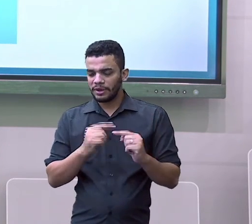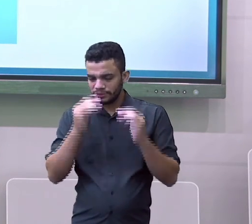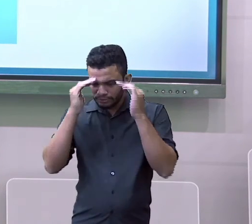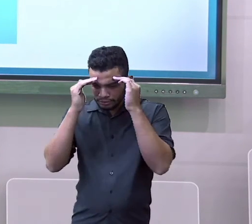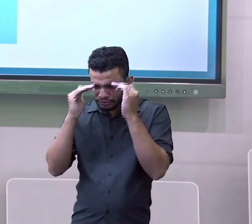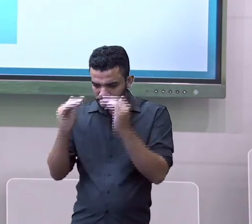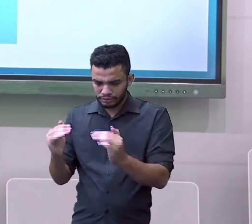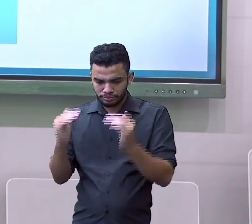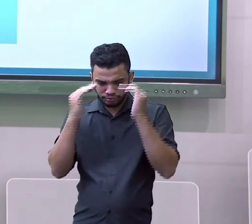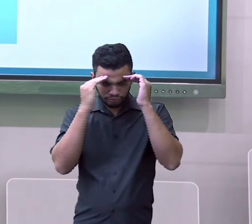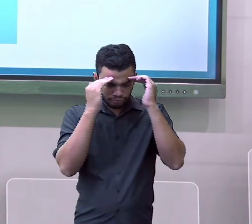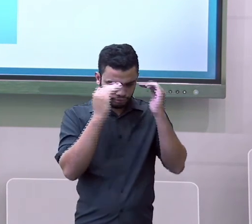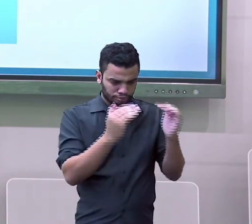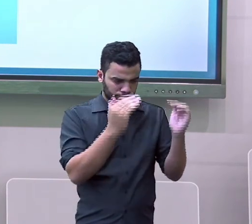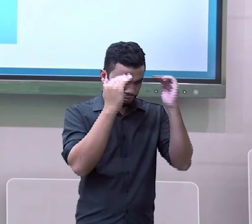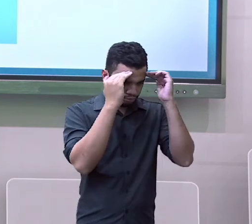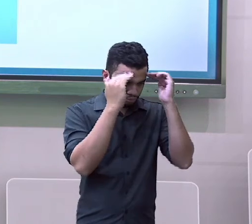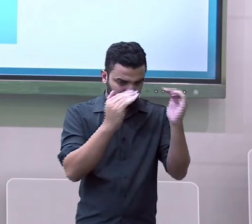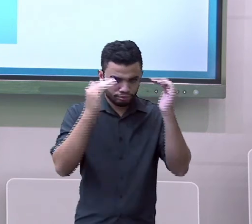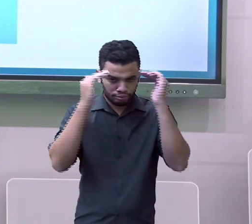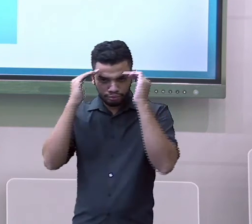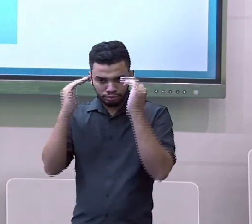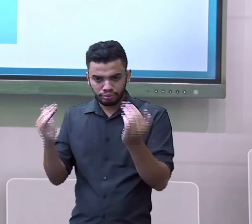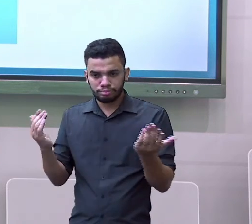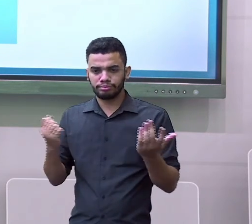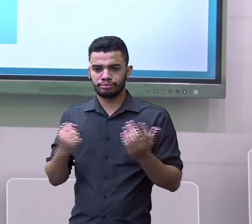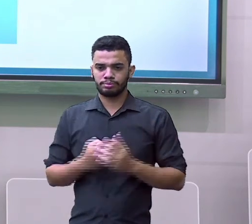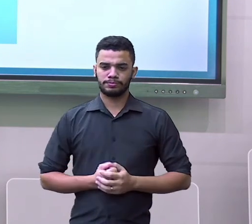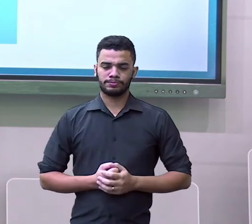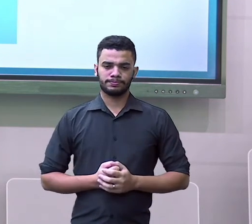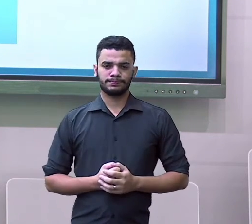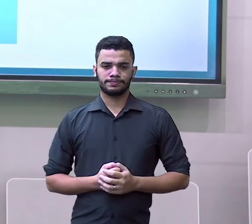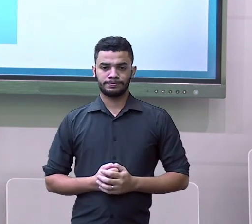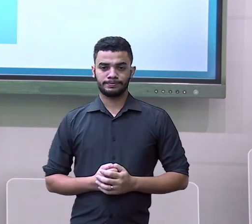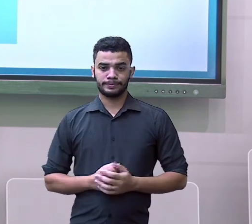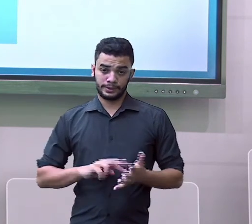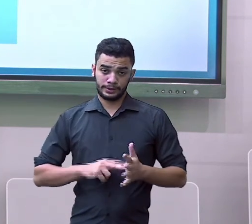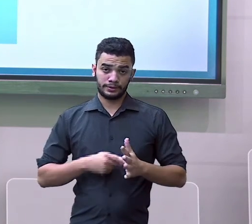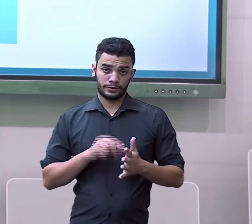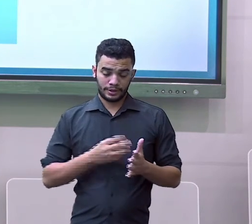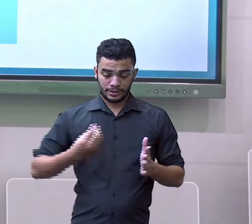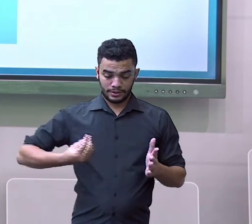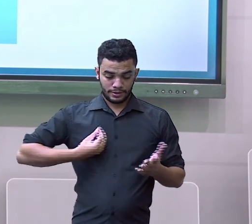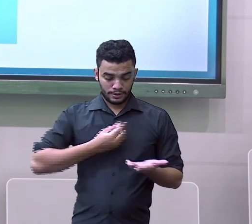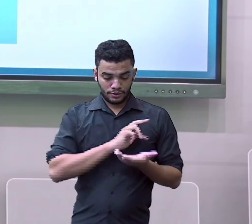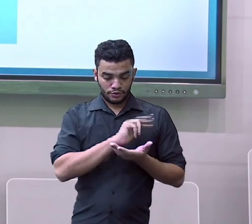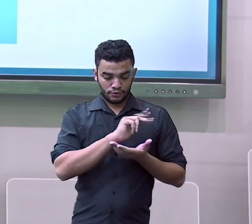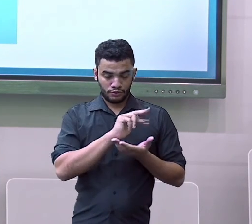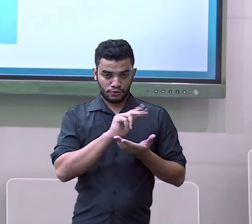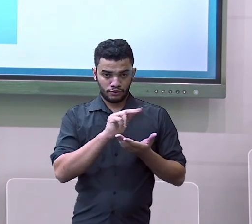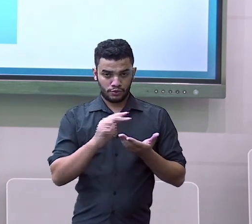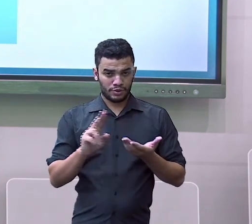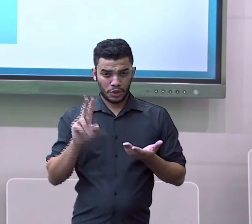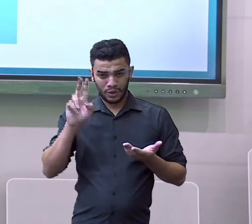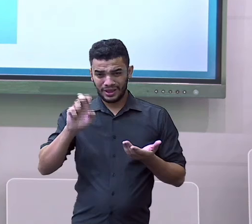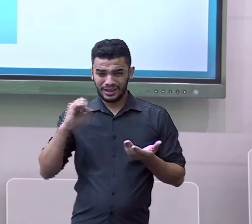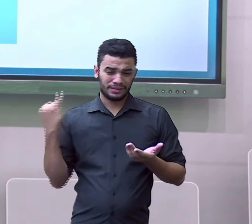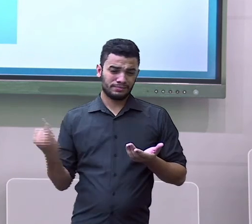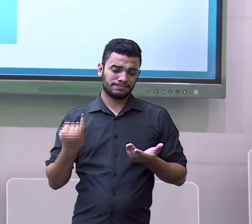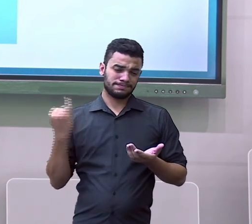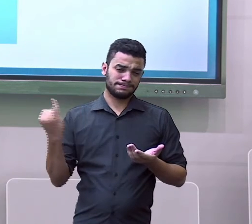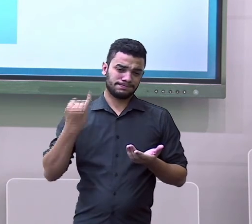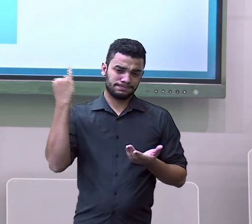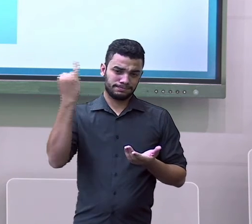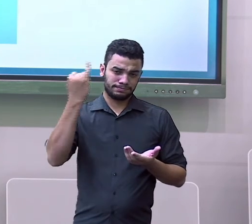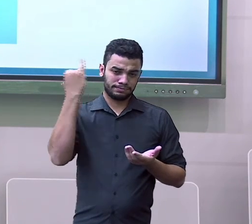ser preservadas. Portanto, a biodiversidade ela é um tema de grande relevância, que está